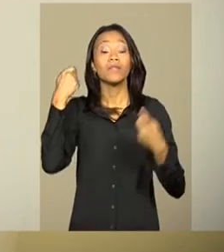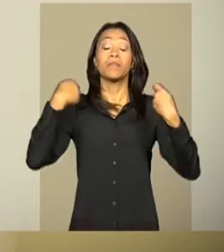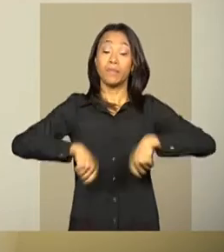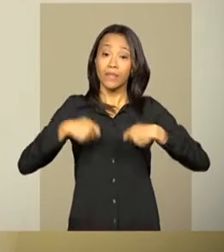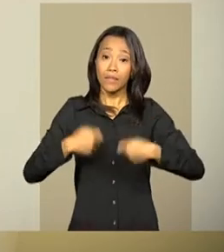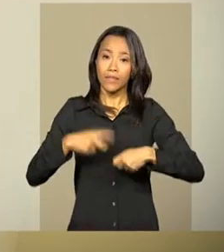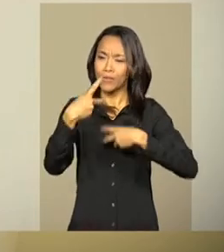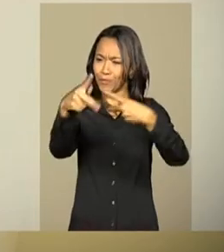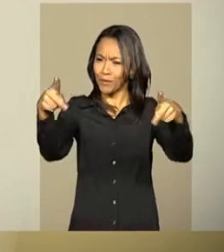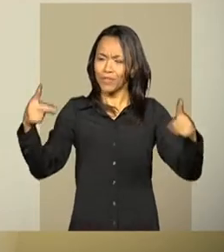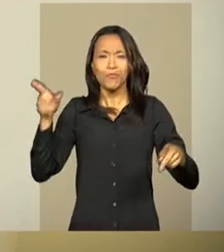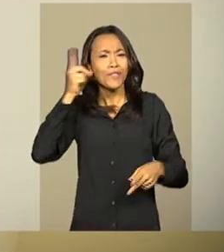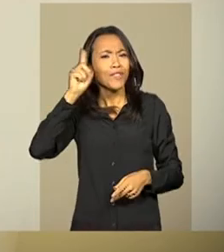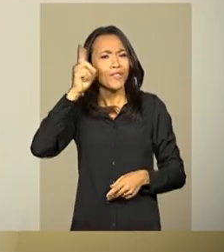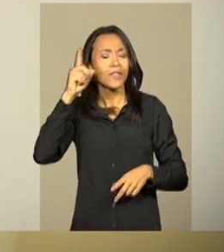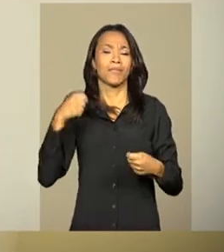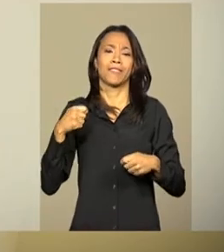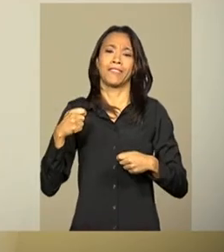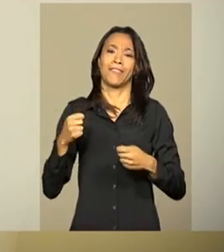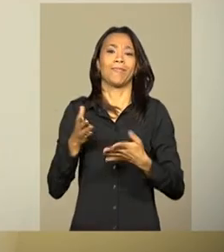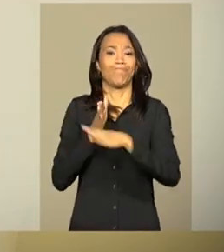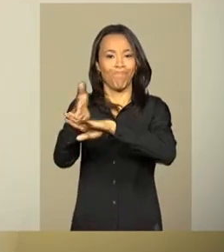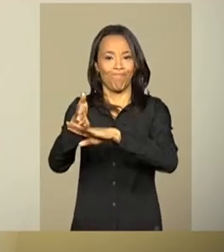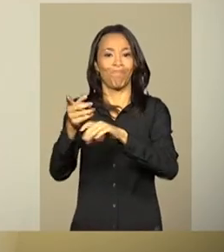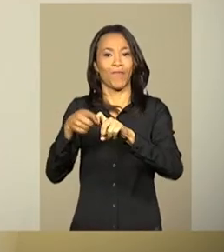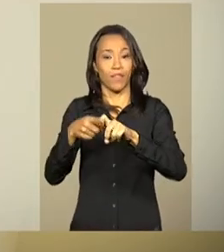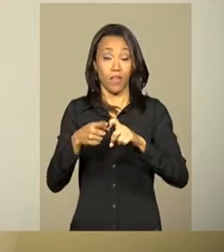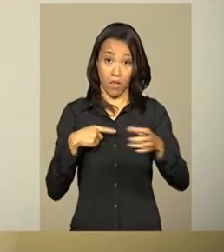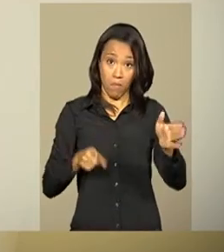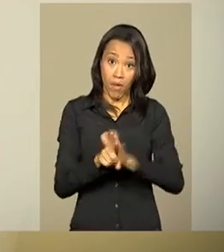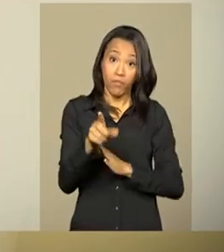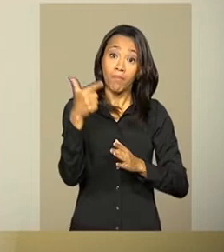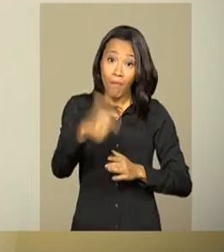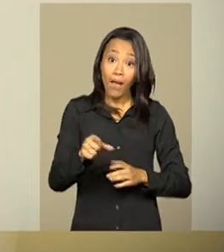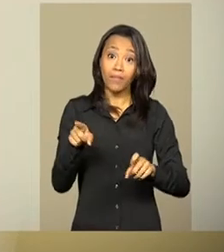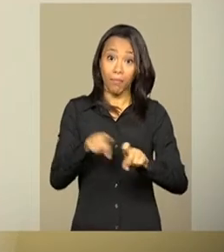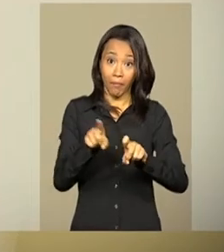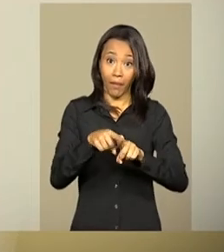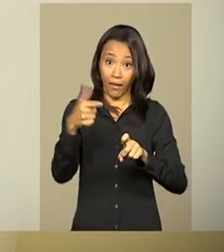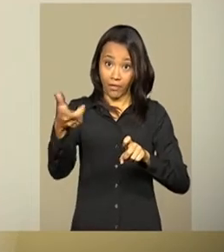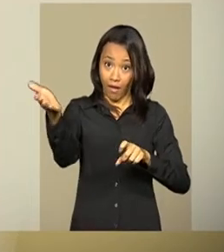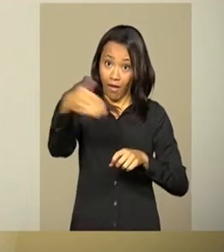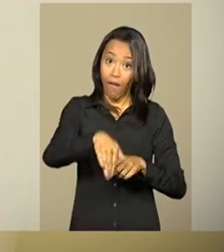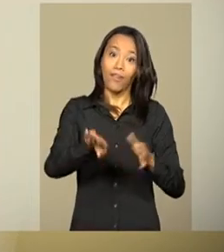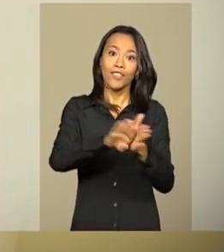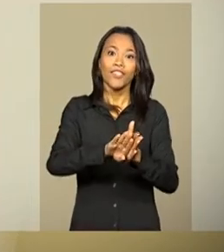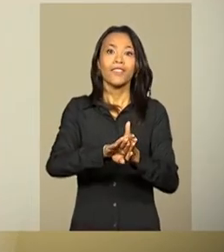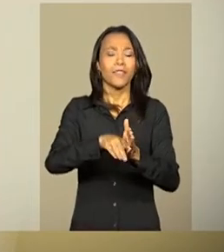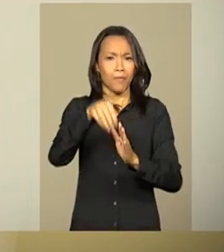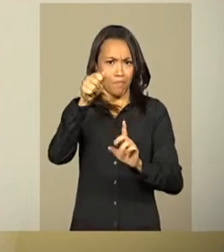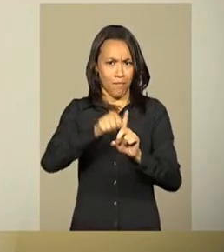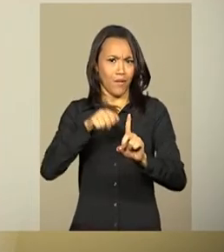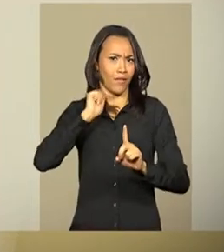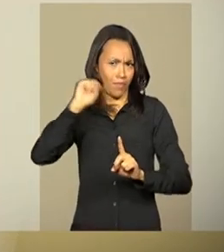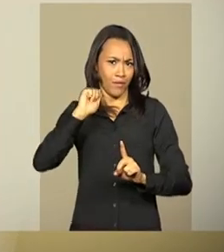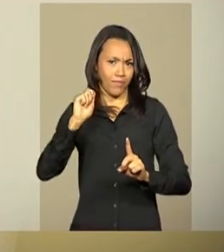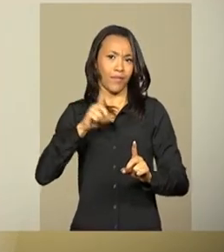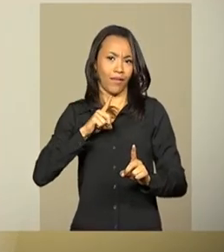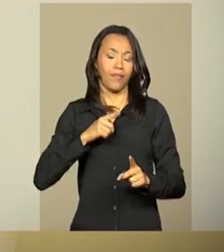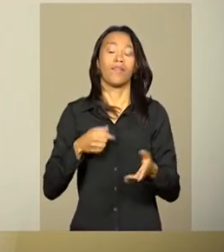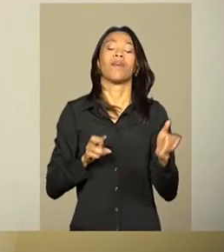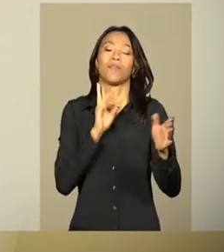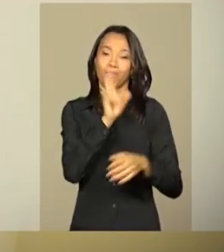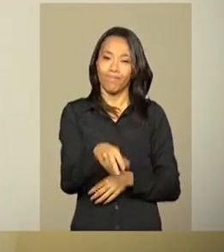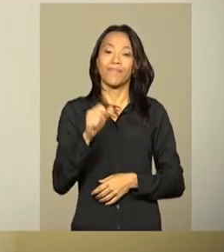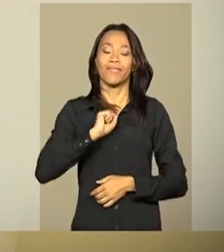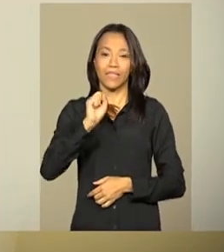no seu cotidiano consultar um médico e tem mais médico chegando agora em abril para fazer o atendimento da população Presidente Tem sim